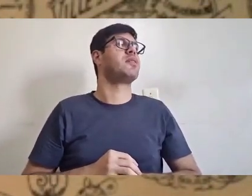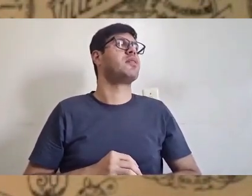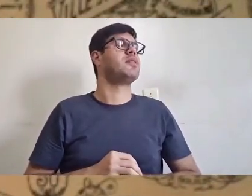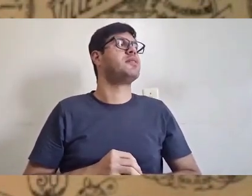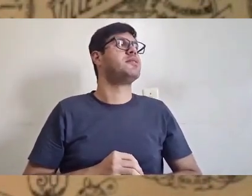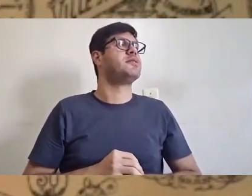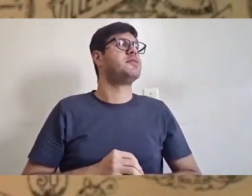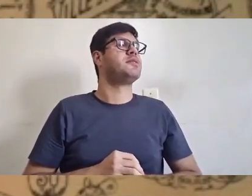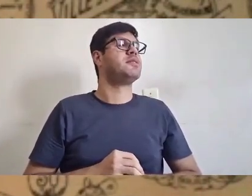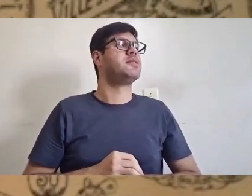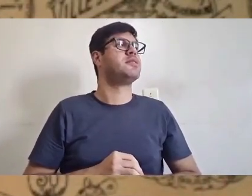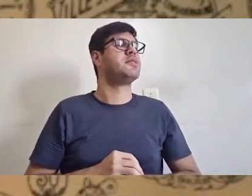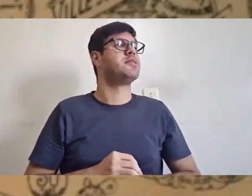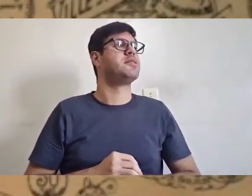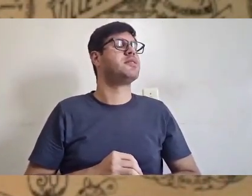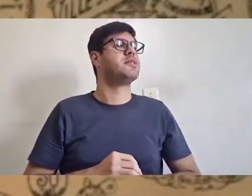entendeu?